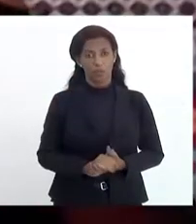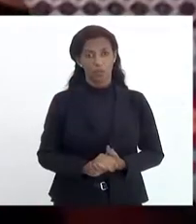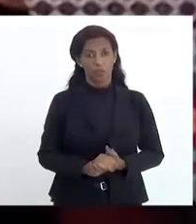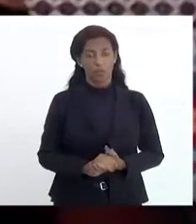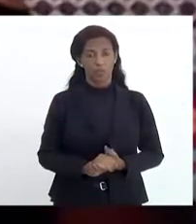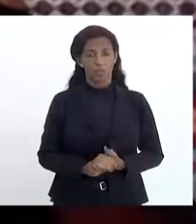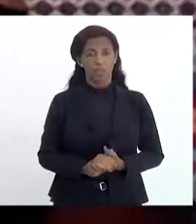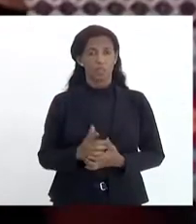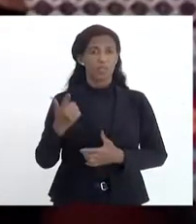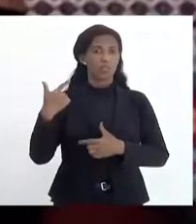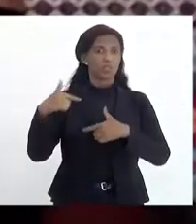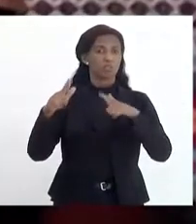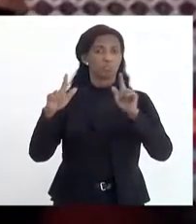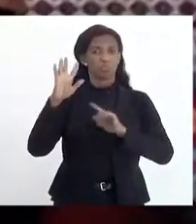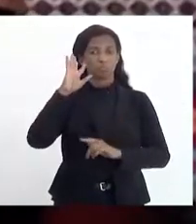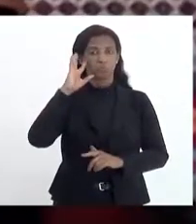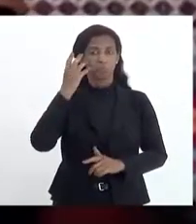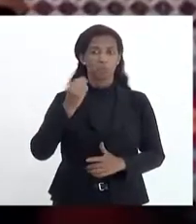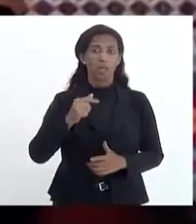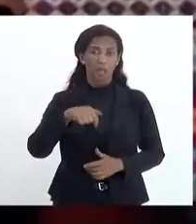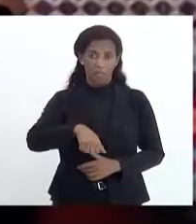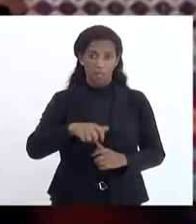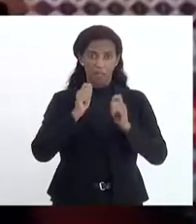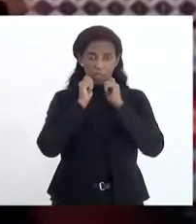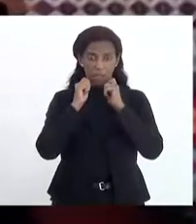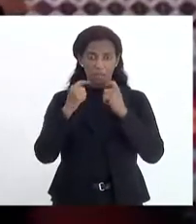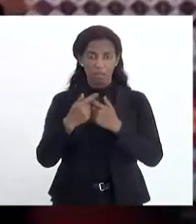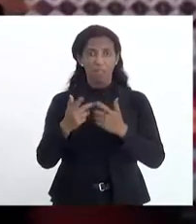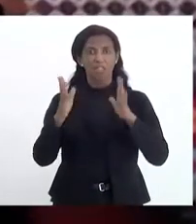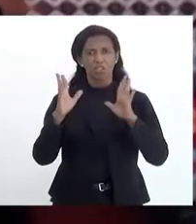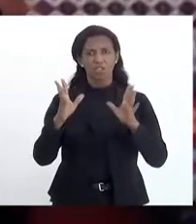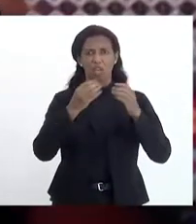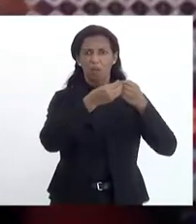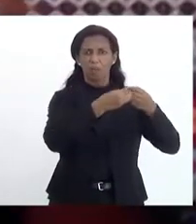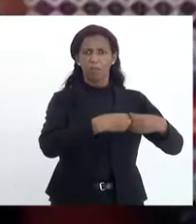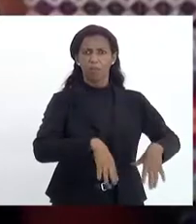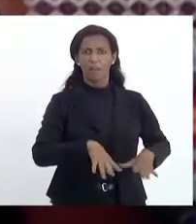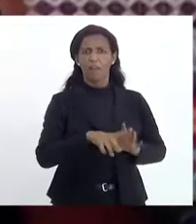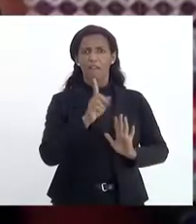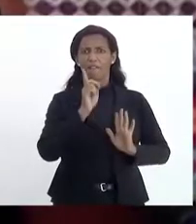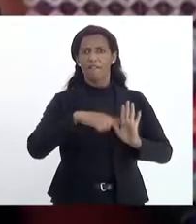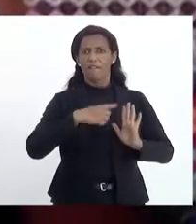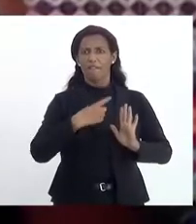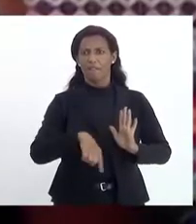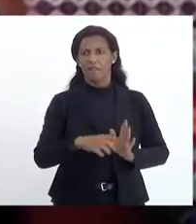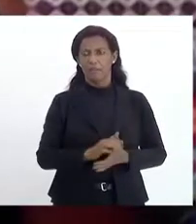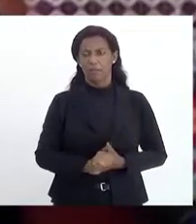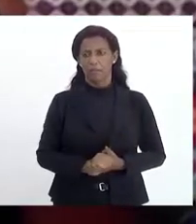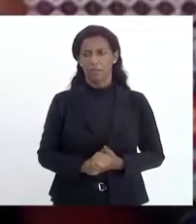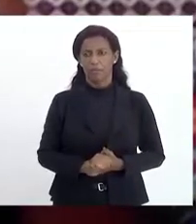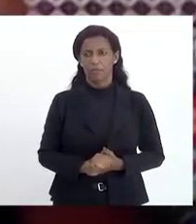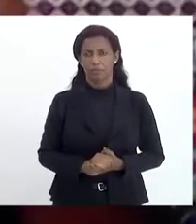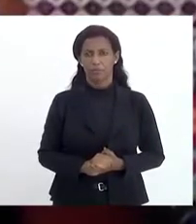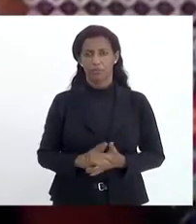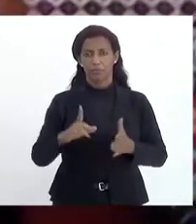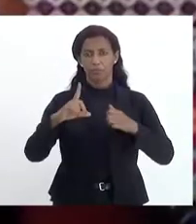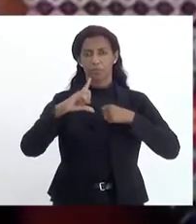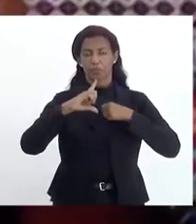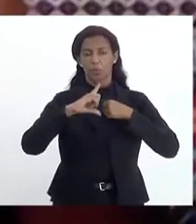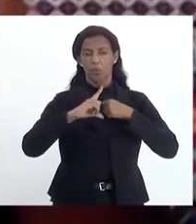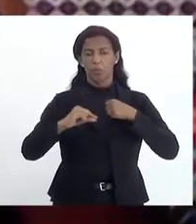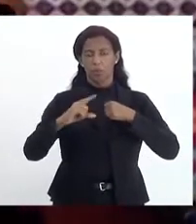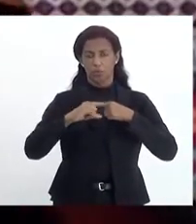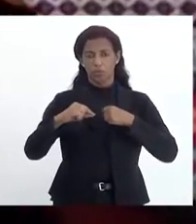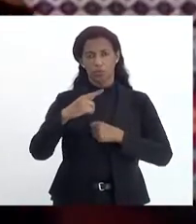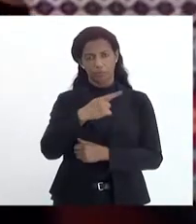dá outras providências. A Casa, inclusive, derrubou um veto ao artigo do